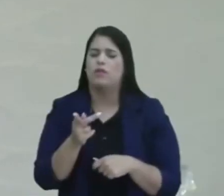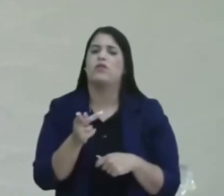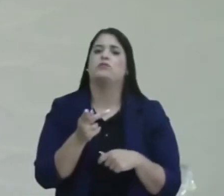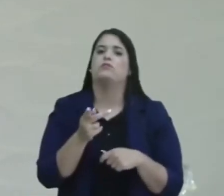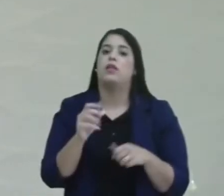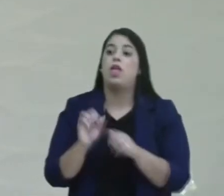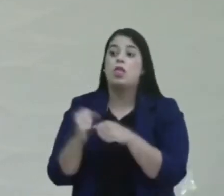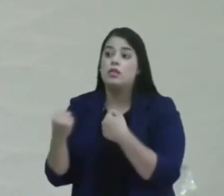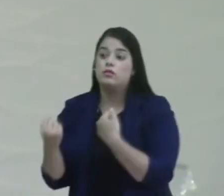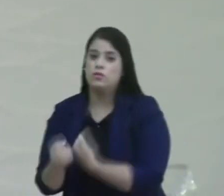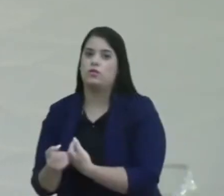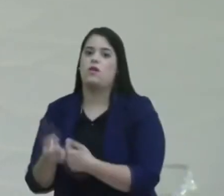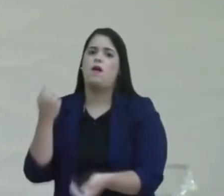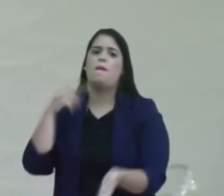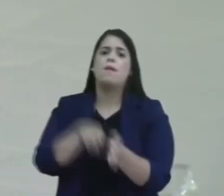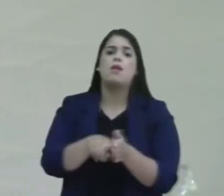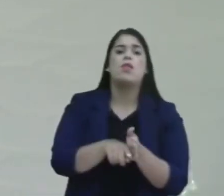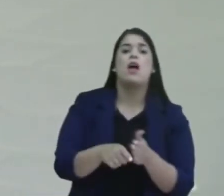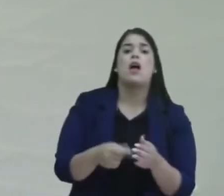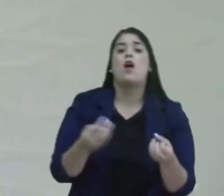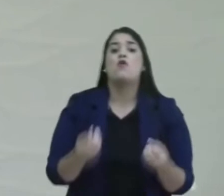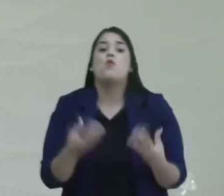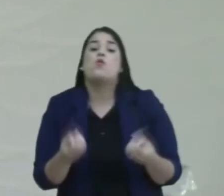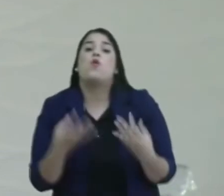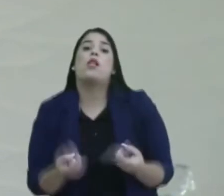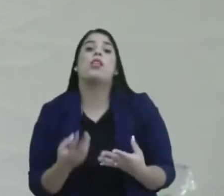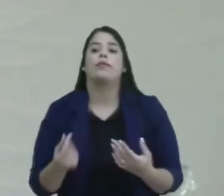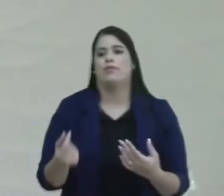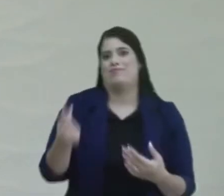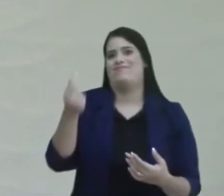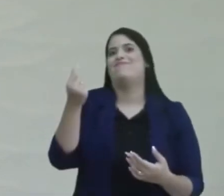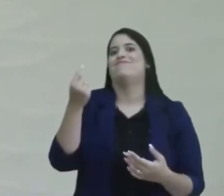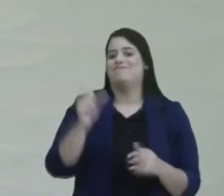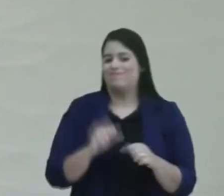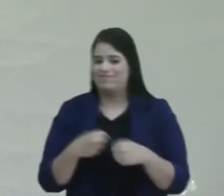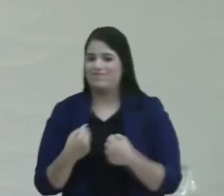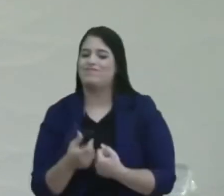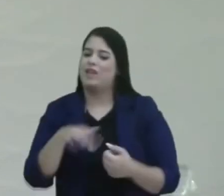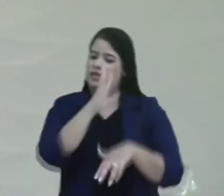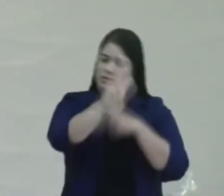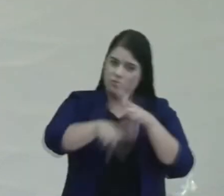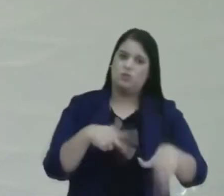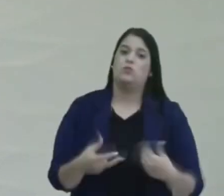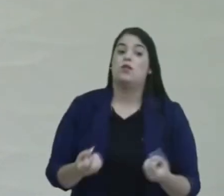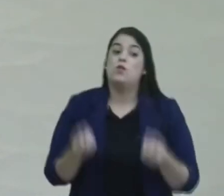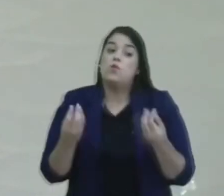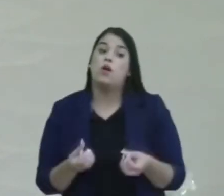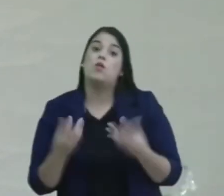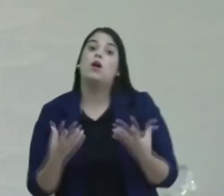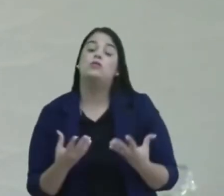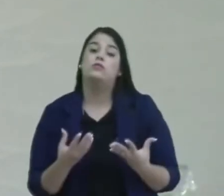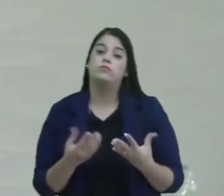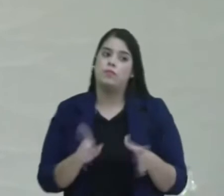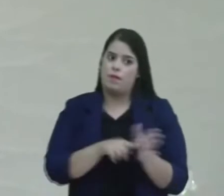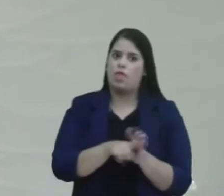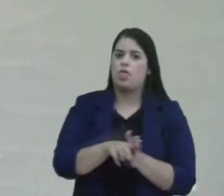social, né, perguntar quanto foi de recurso que veio esse ano para a assistência social do nosso município. Né, se você for